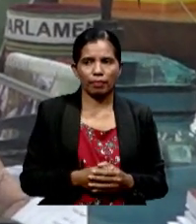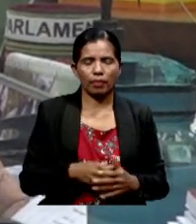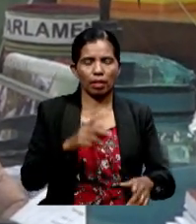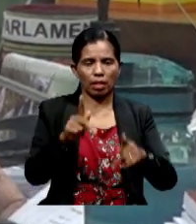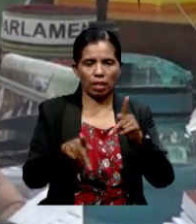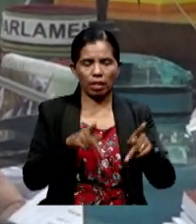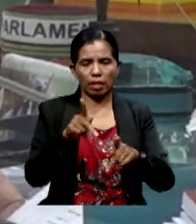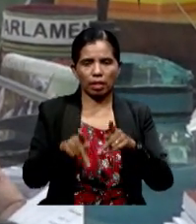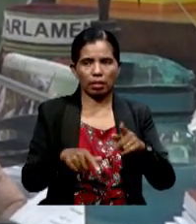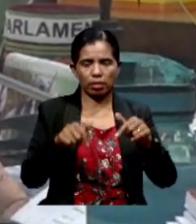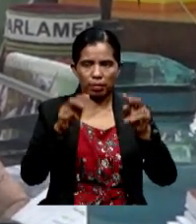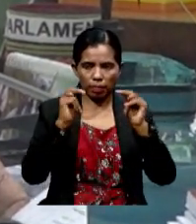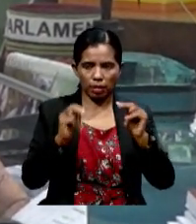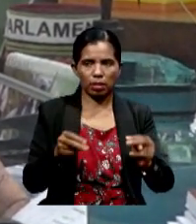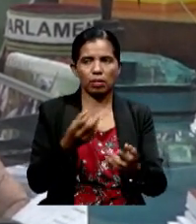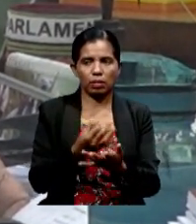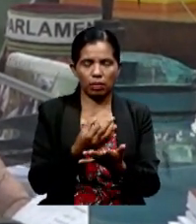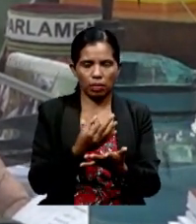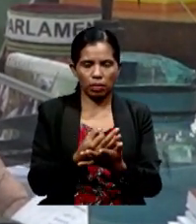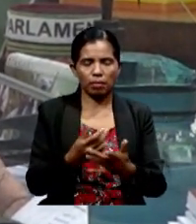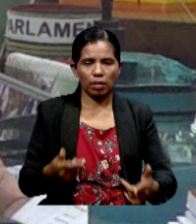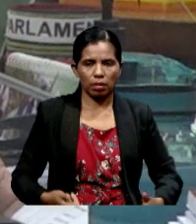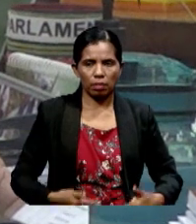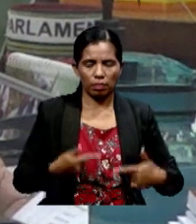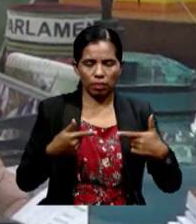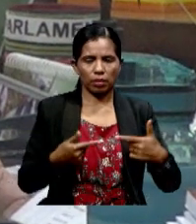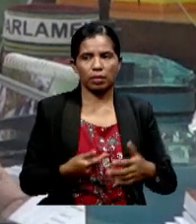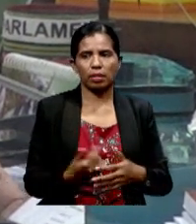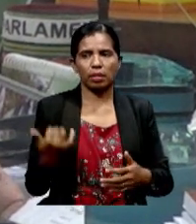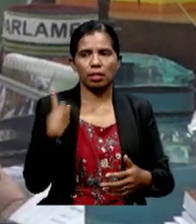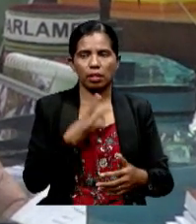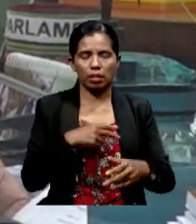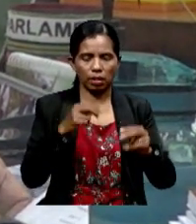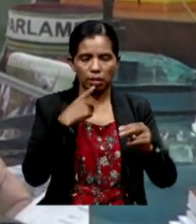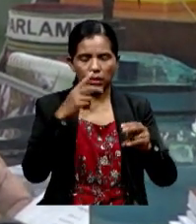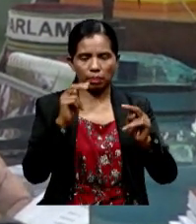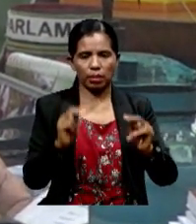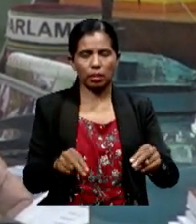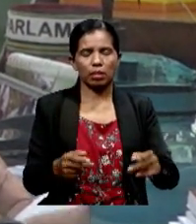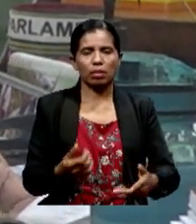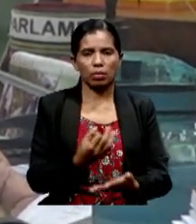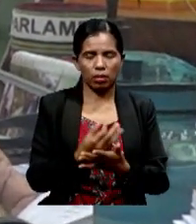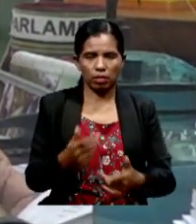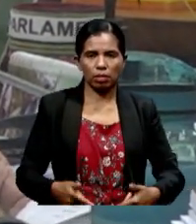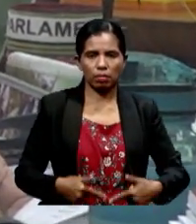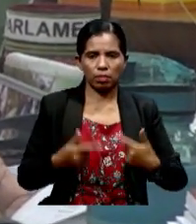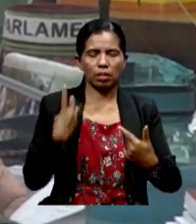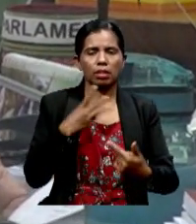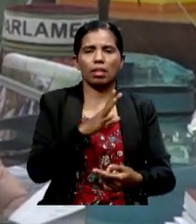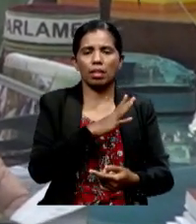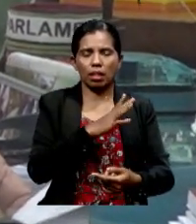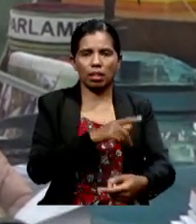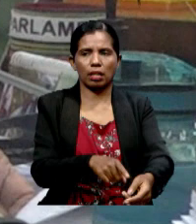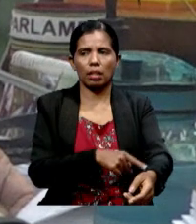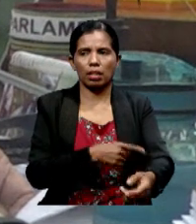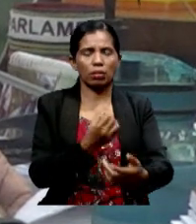saber, precisa ou se é para mores. E até te dizer, se não precisa ou se é para mores, mas no fim, e te pudo levar. Ou se é